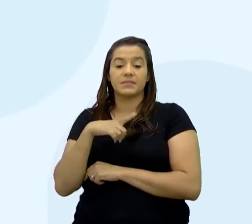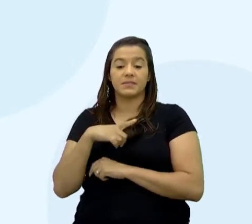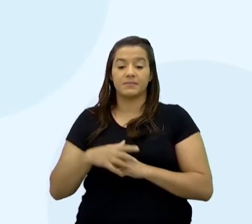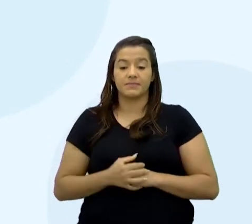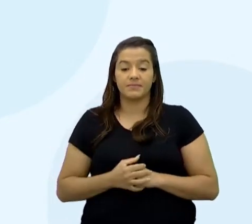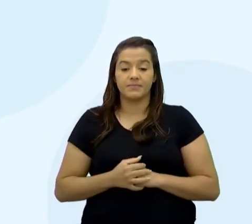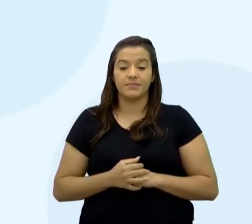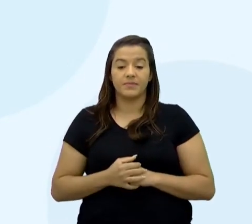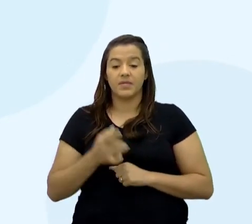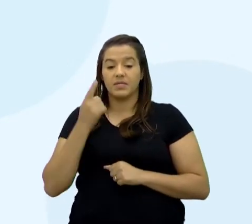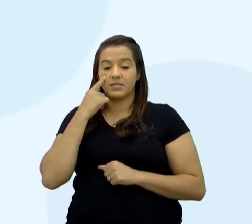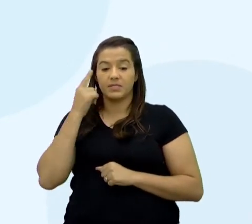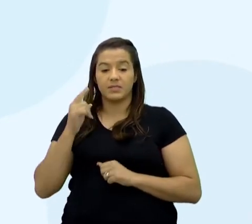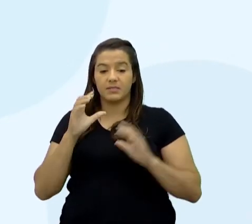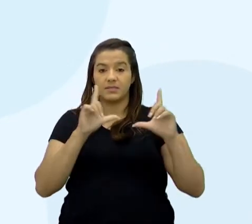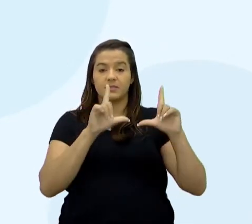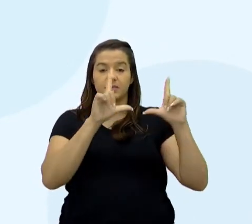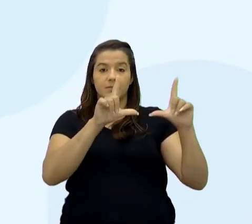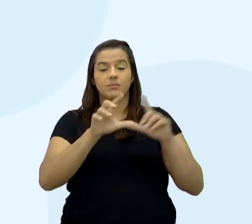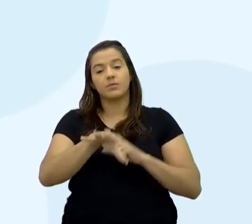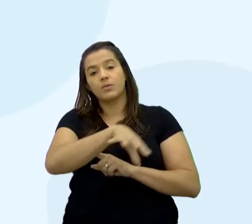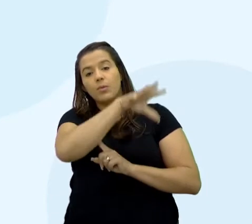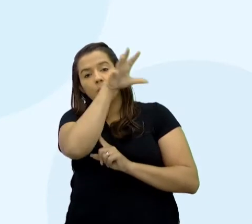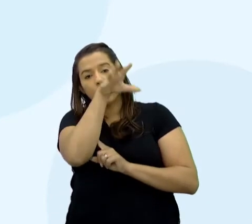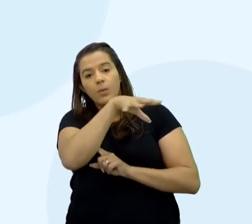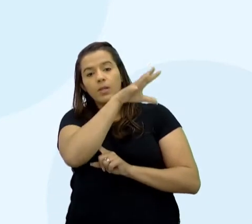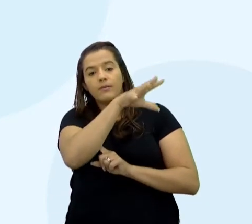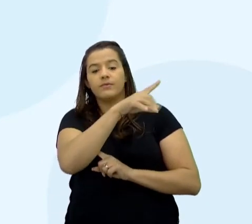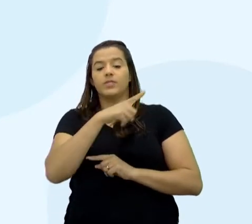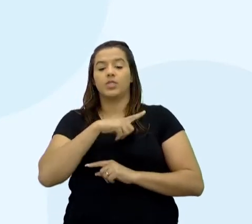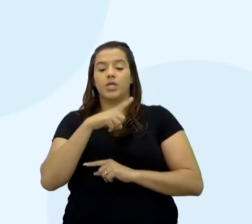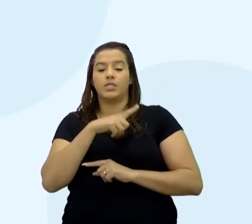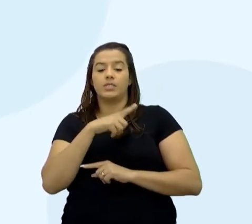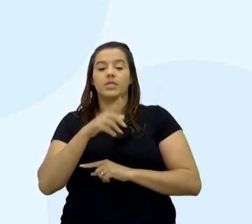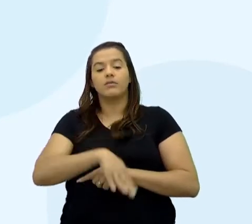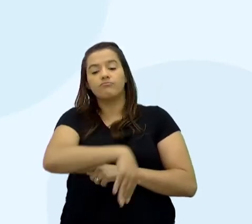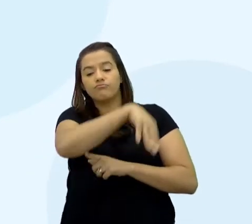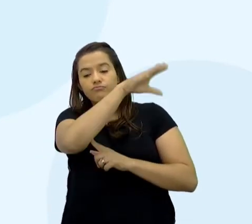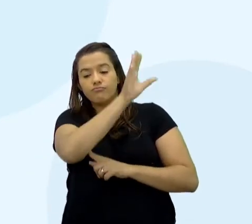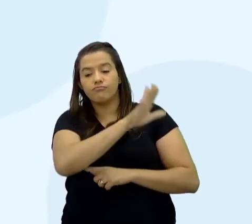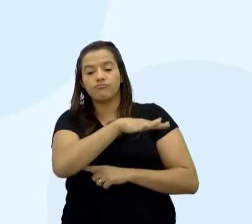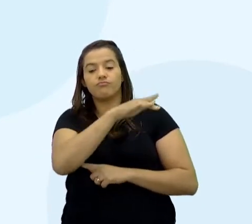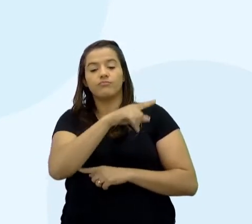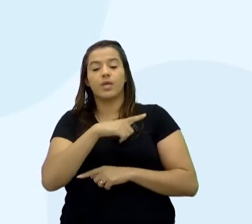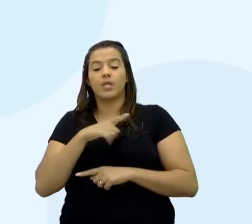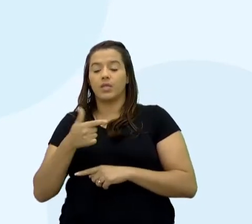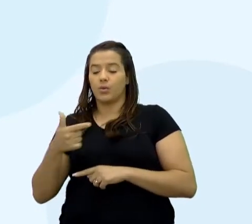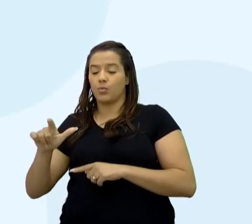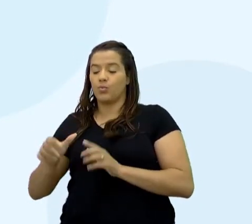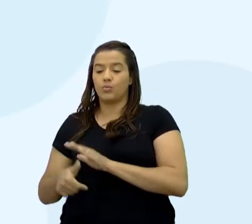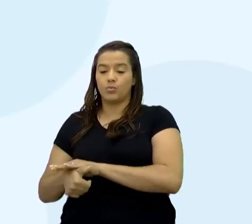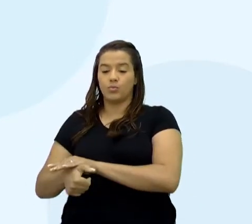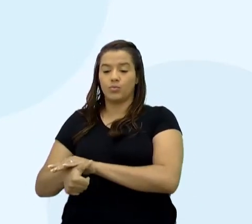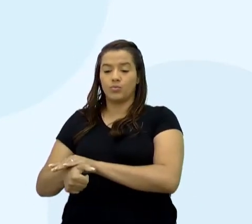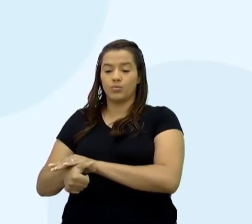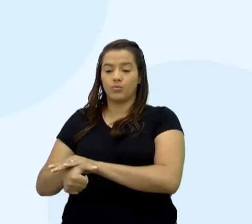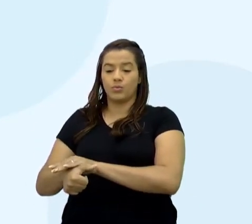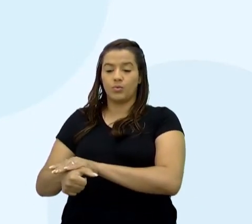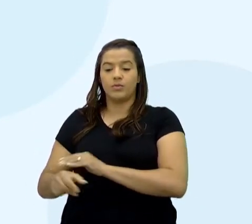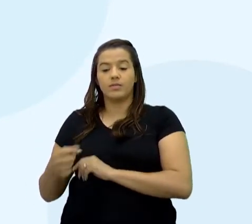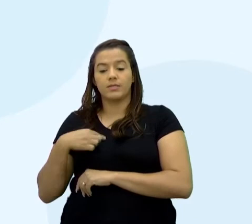cima a gente tem os elefantes, certo? Um grupo. E aí embaixo, 3